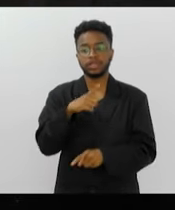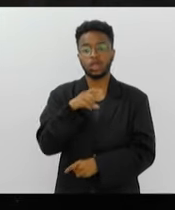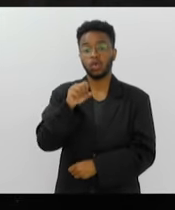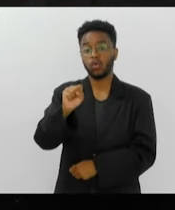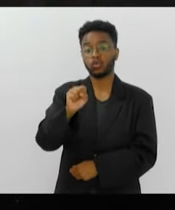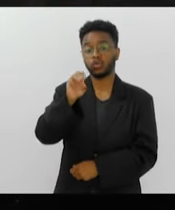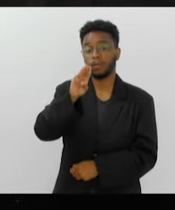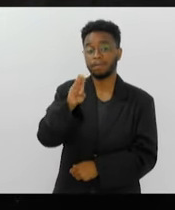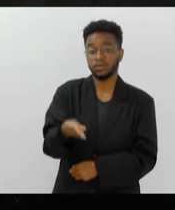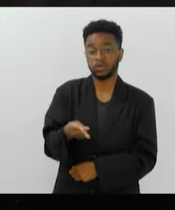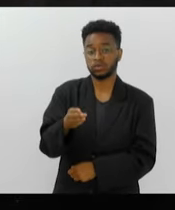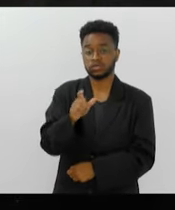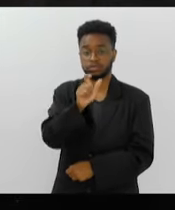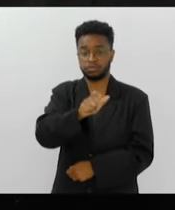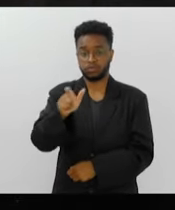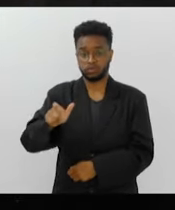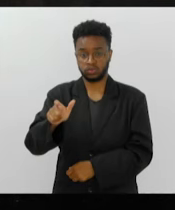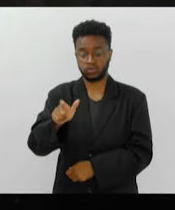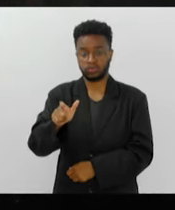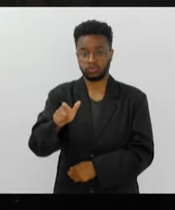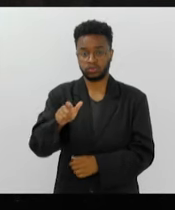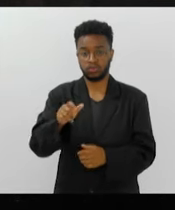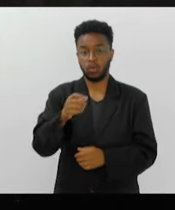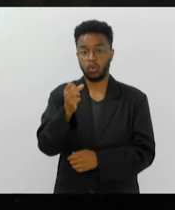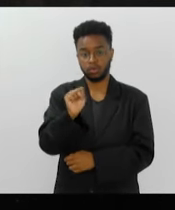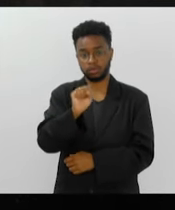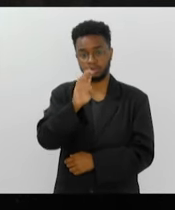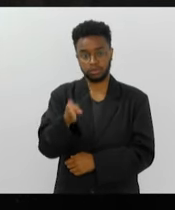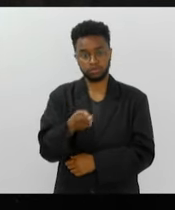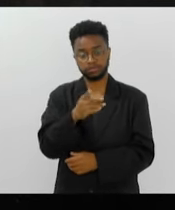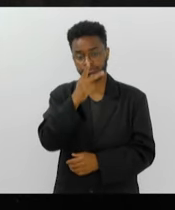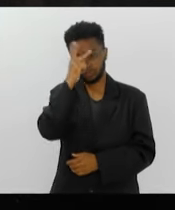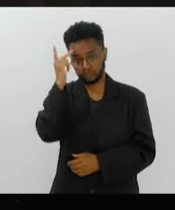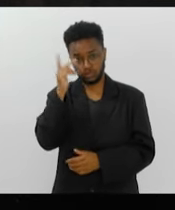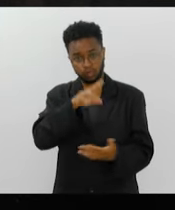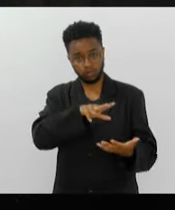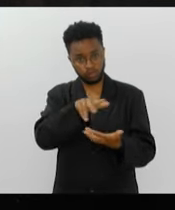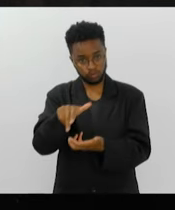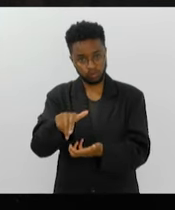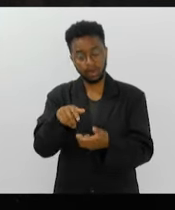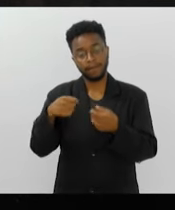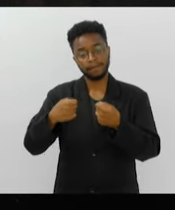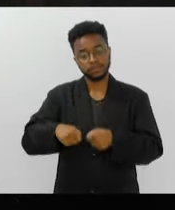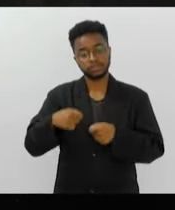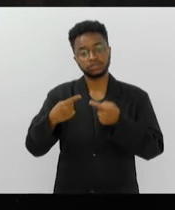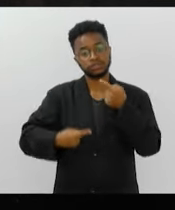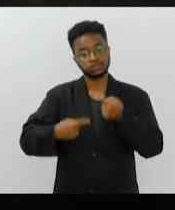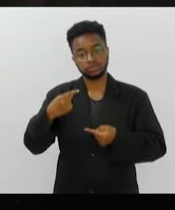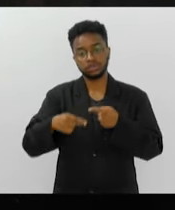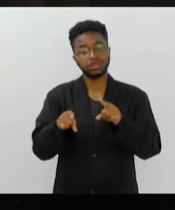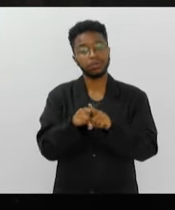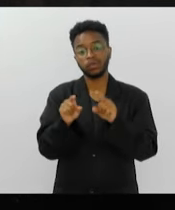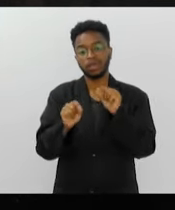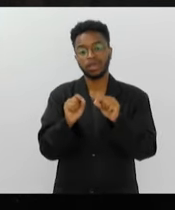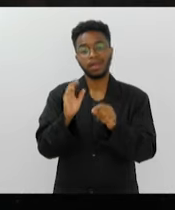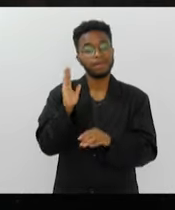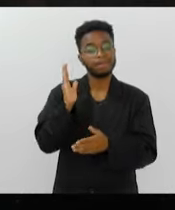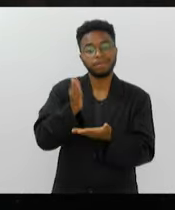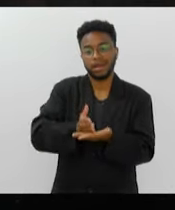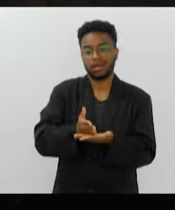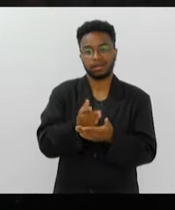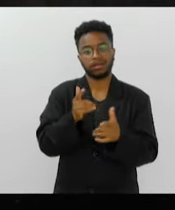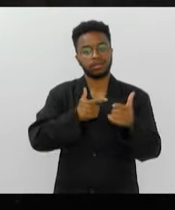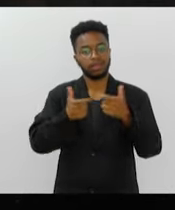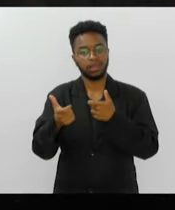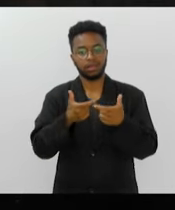milhões de pessoas no planeta imediatamente a gente tem que discutir um cessar fogo